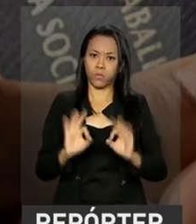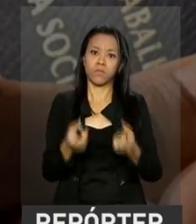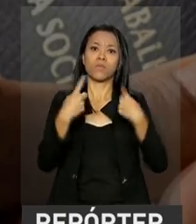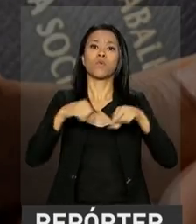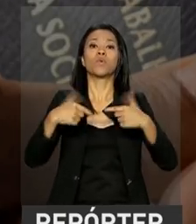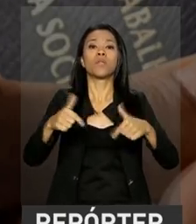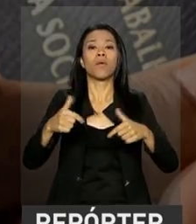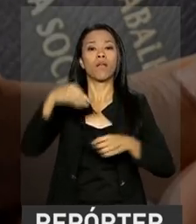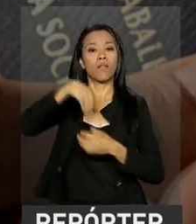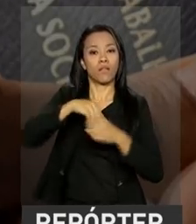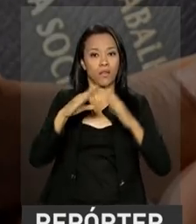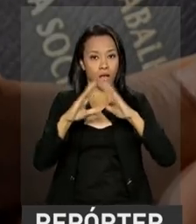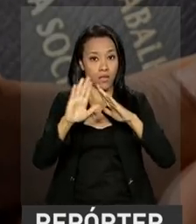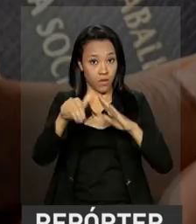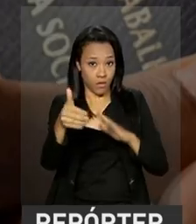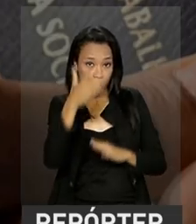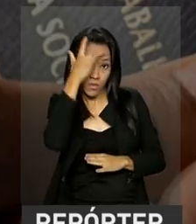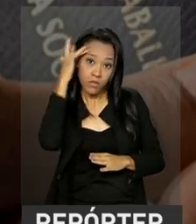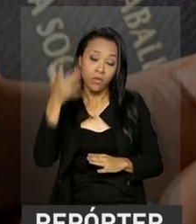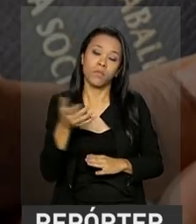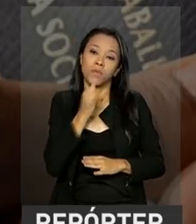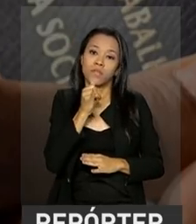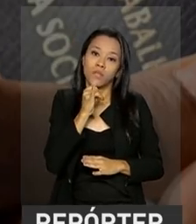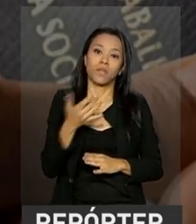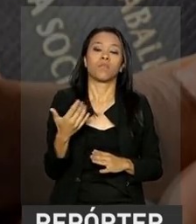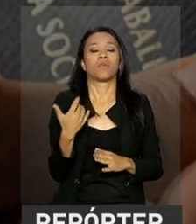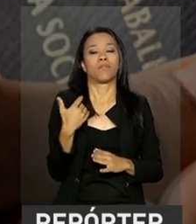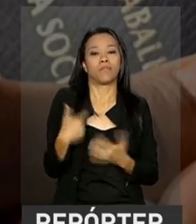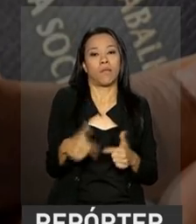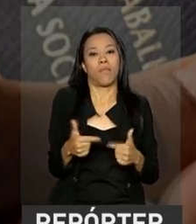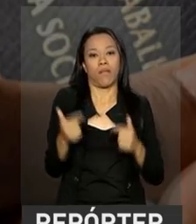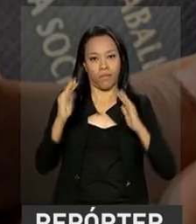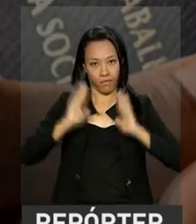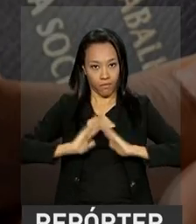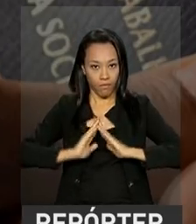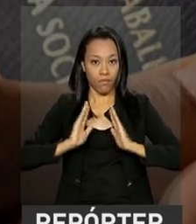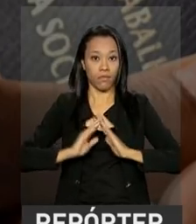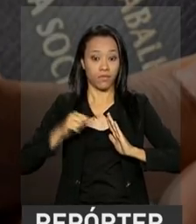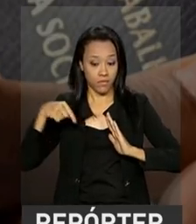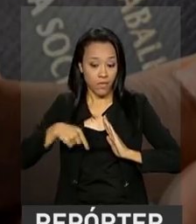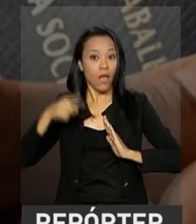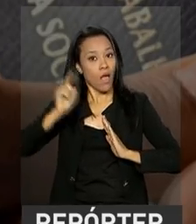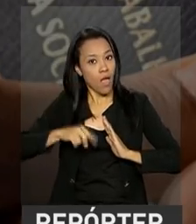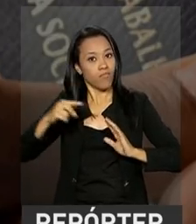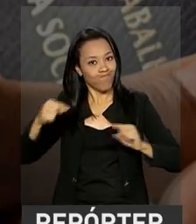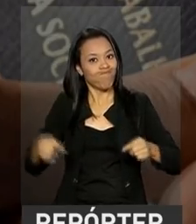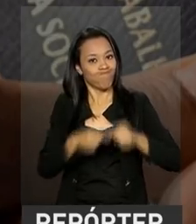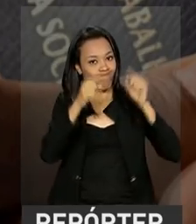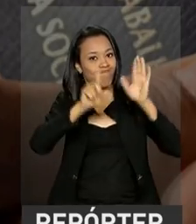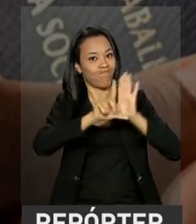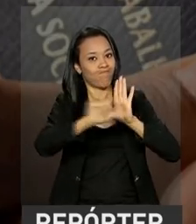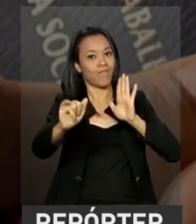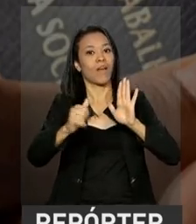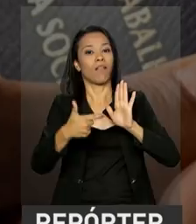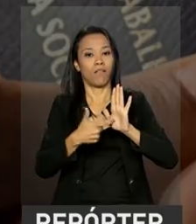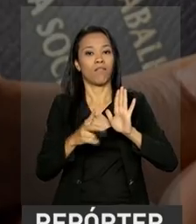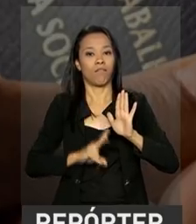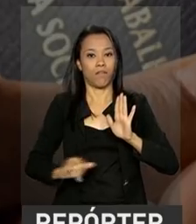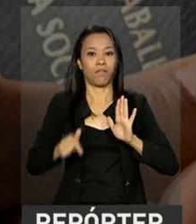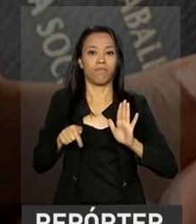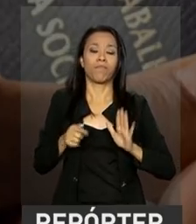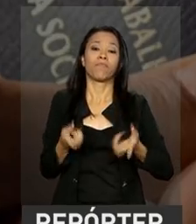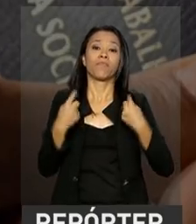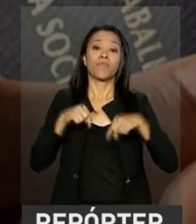quando a pessoa exerce as atividades de forma remota no lar passa a ser regulamentado o trabalho parcial